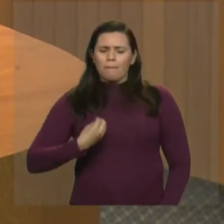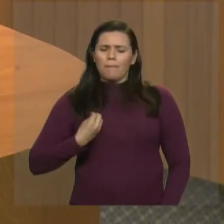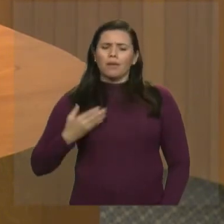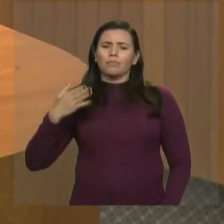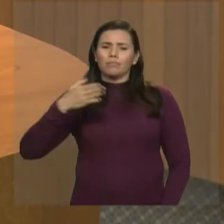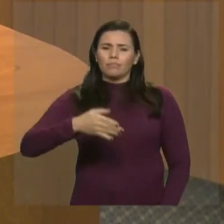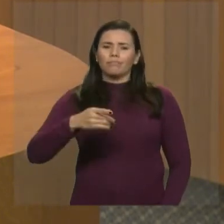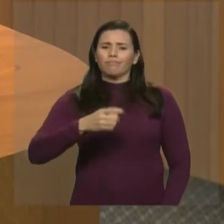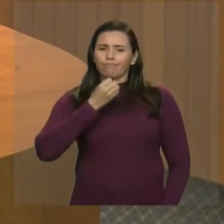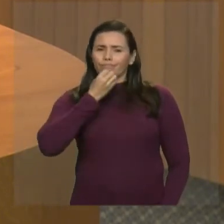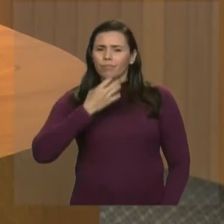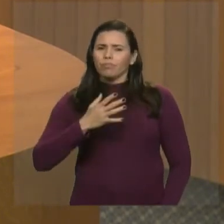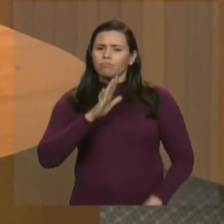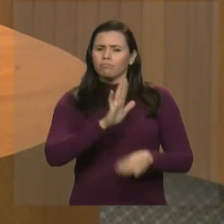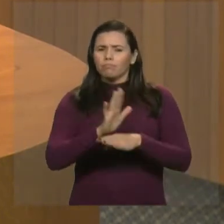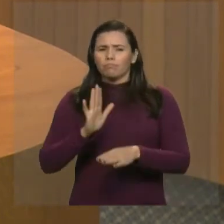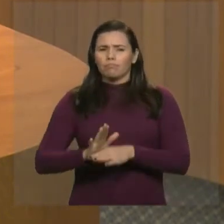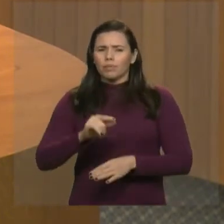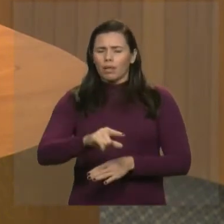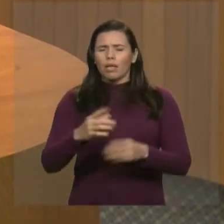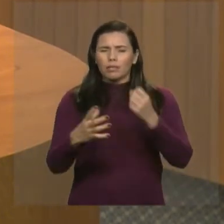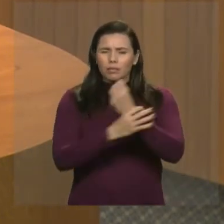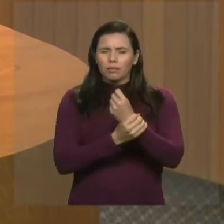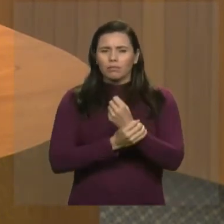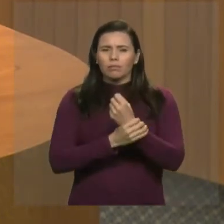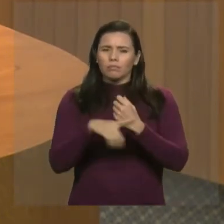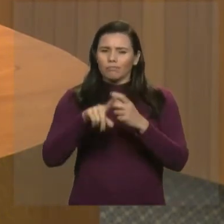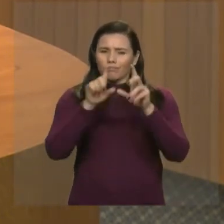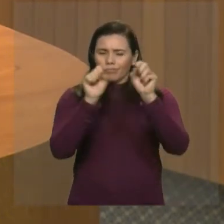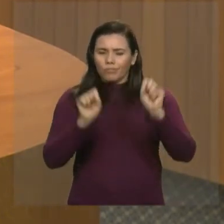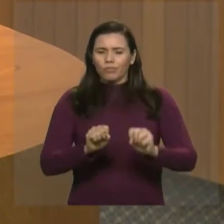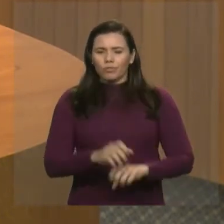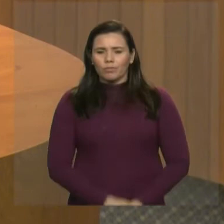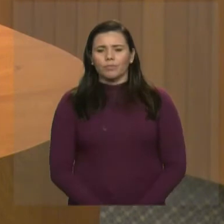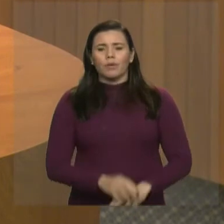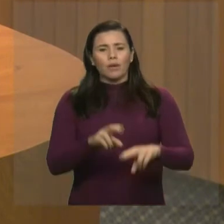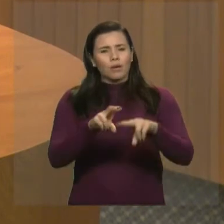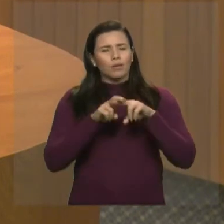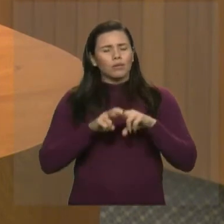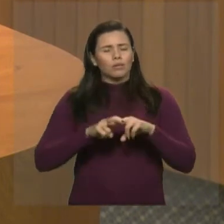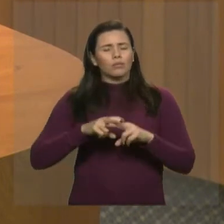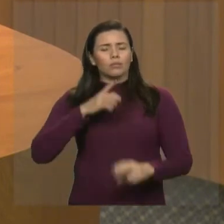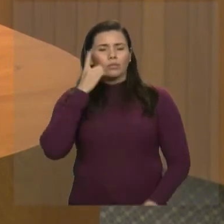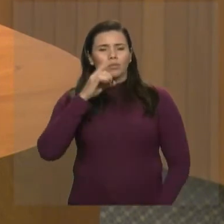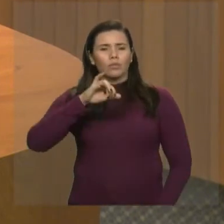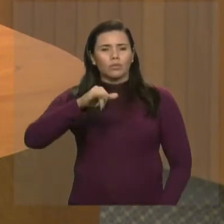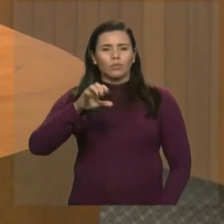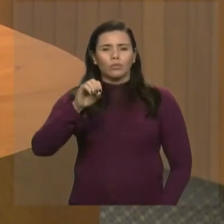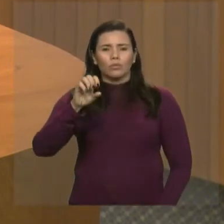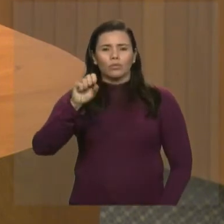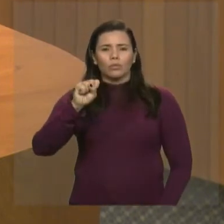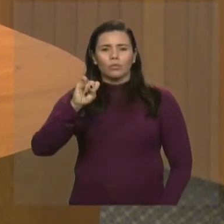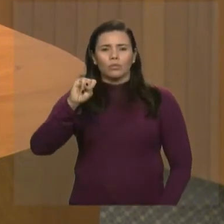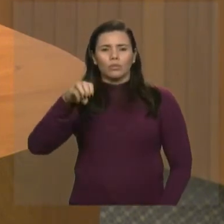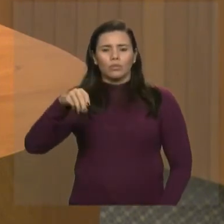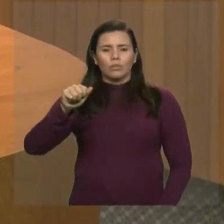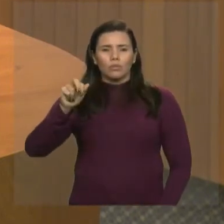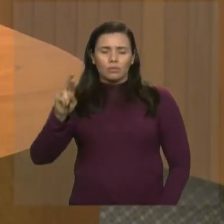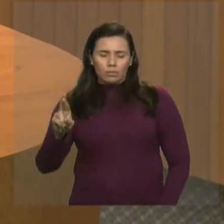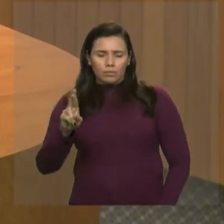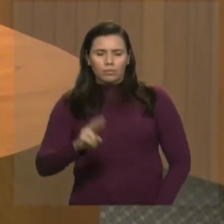militar, objeto de nossa propositura, do deputado Josimar Maranhãozinho, na época, se destaca diante da